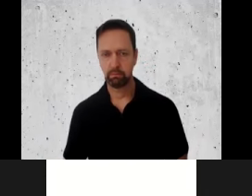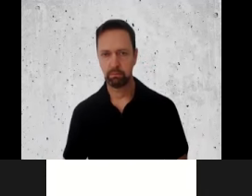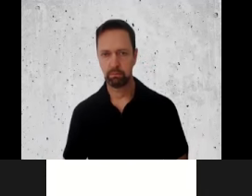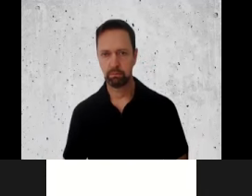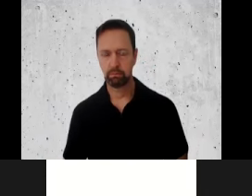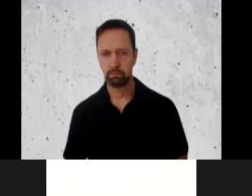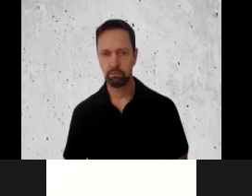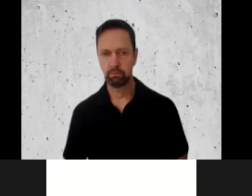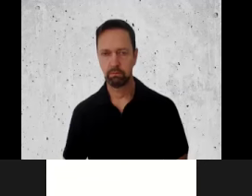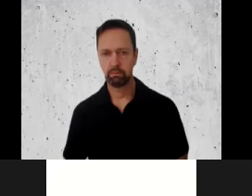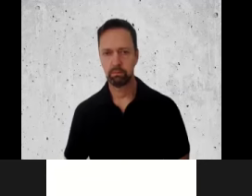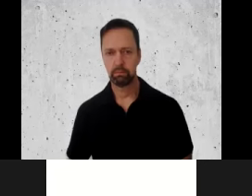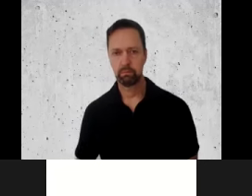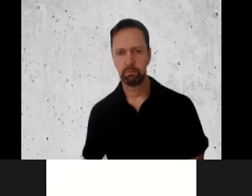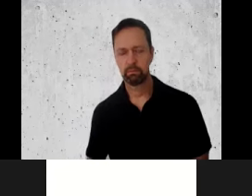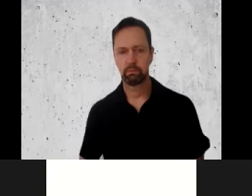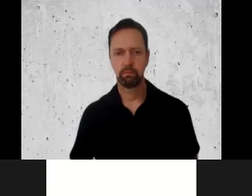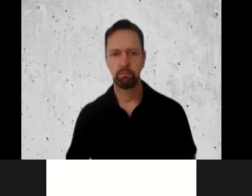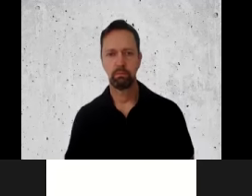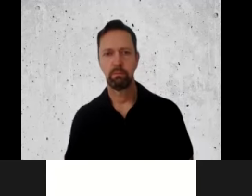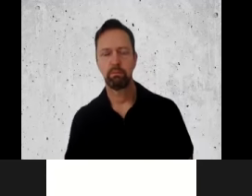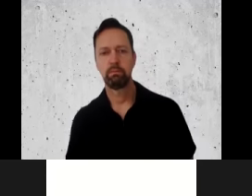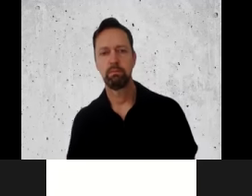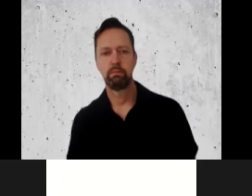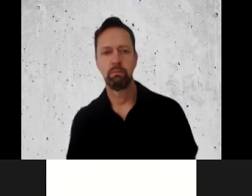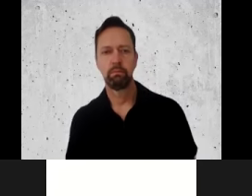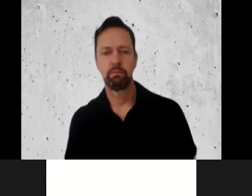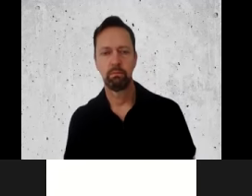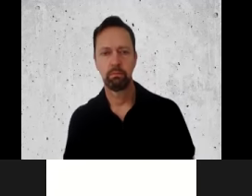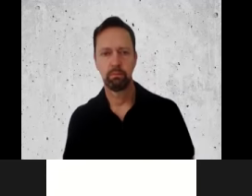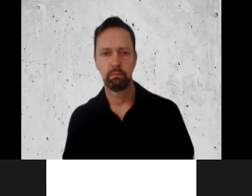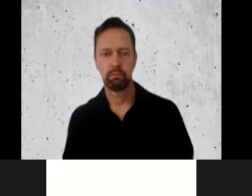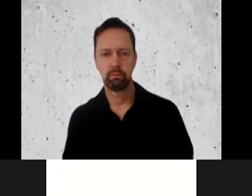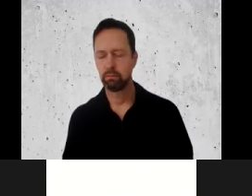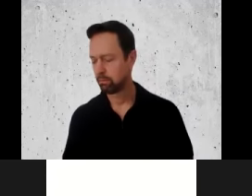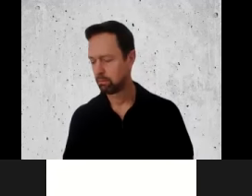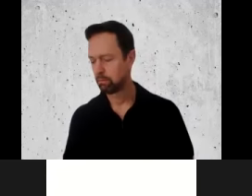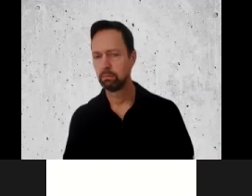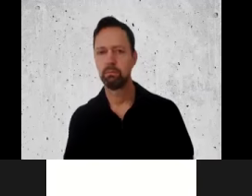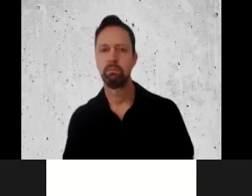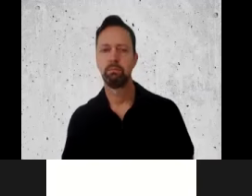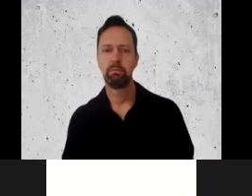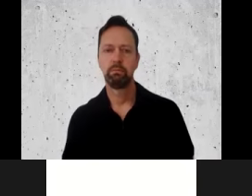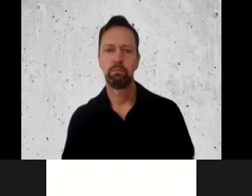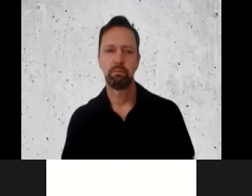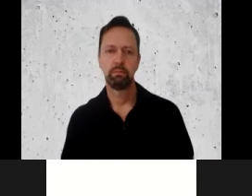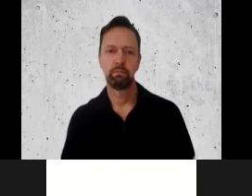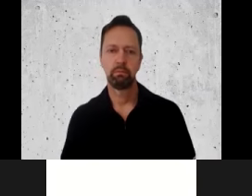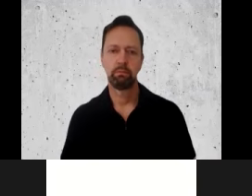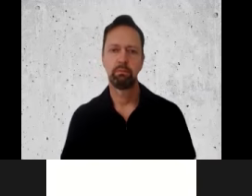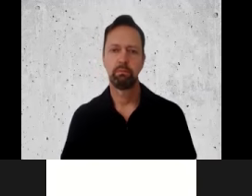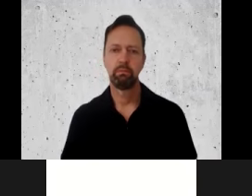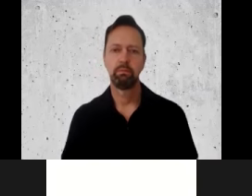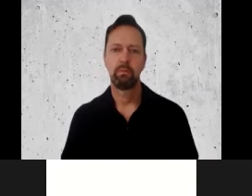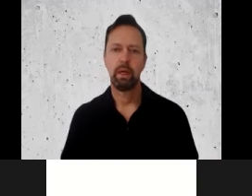ações. O que é bom ou não é, o que é ótimo ou não é ótimo, vai ser uma decisão de cada um. Mas o fato é que você tem que enxergar que suas medidas têm consequências.